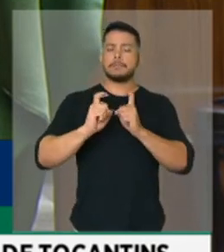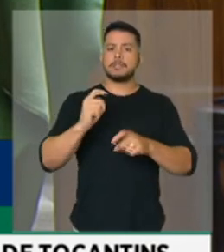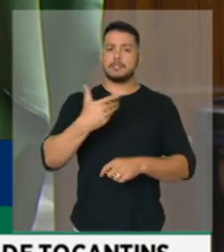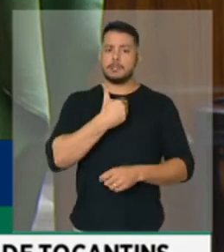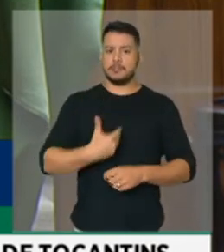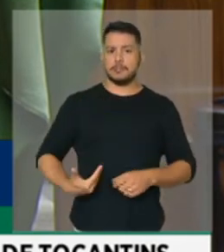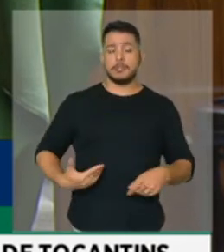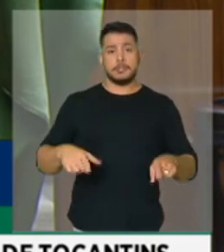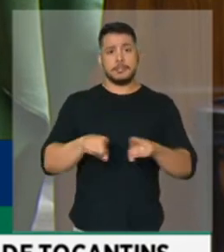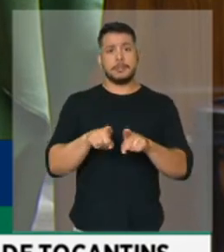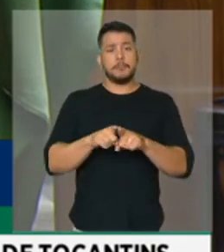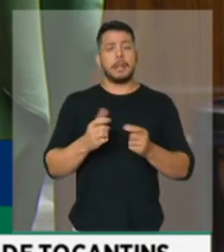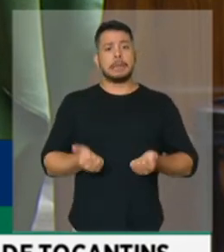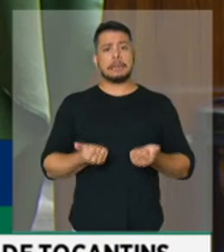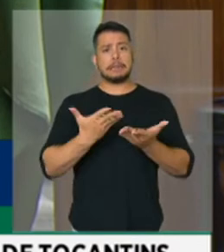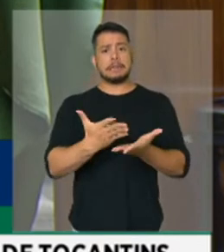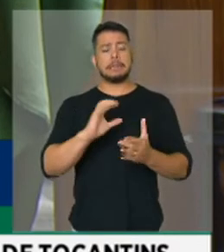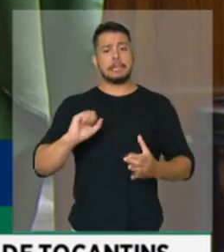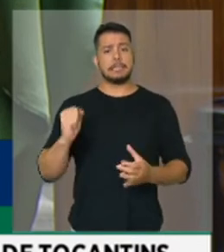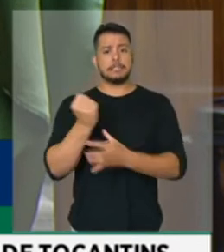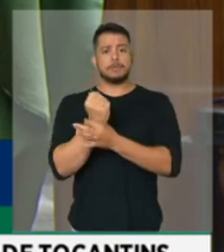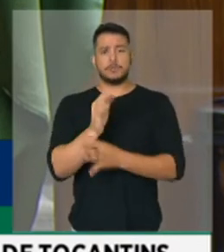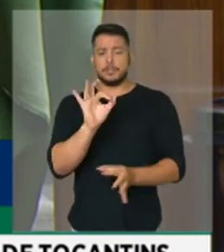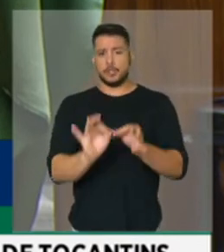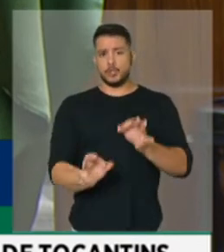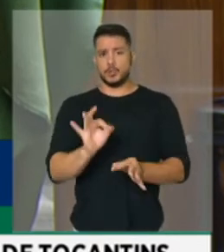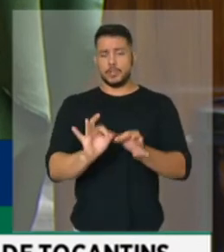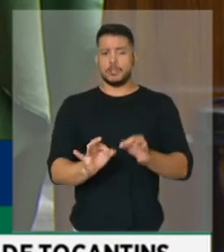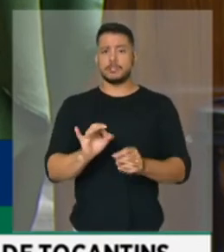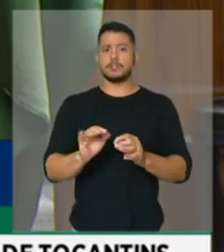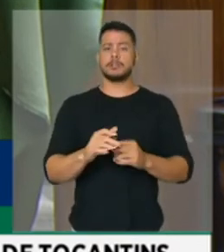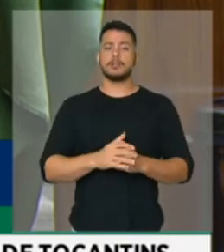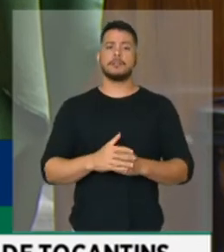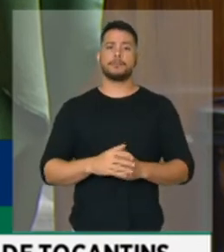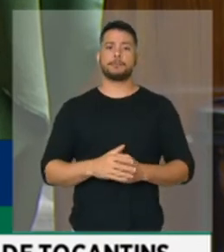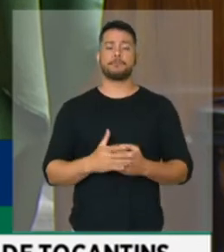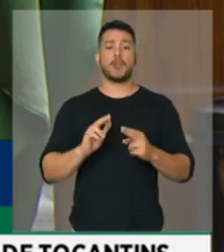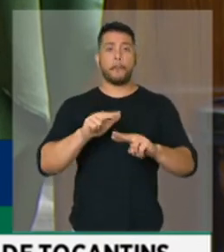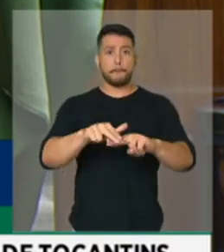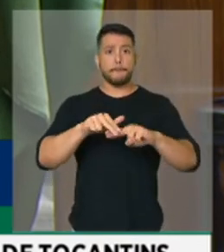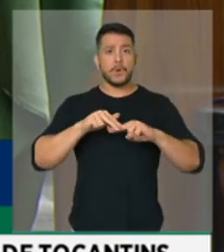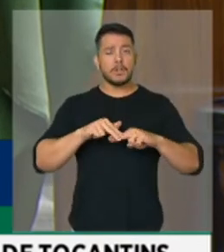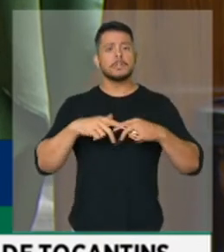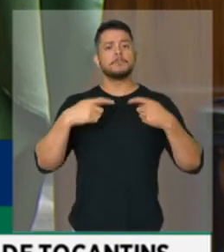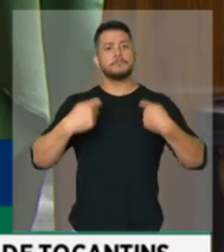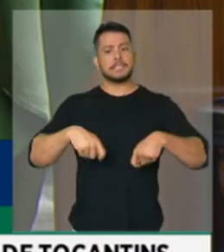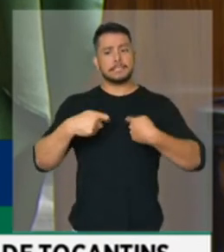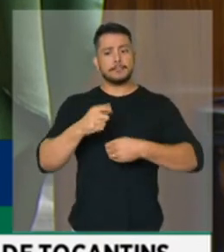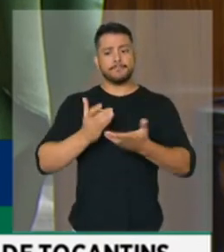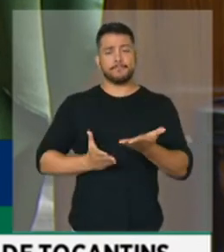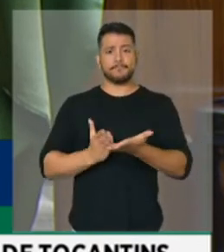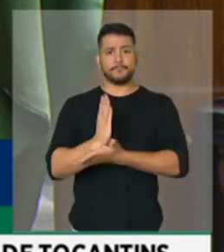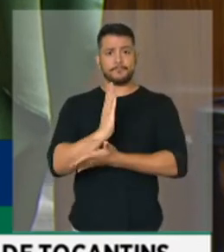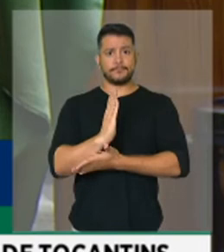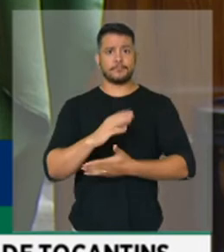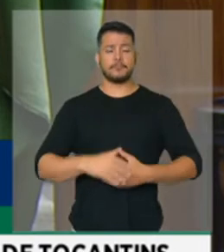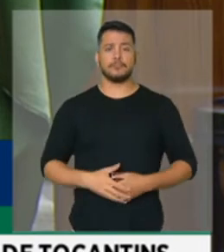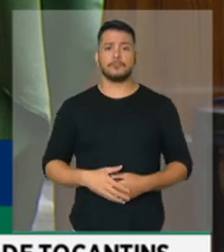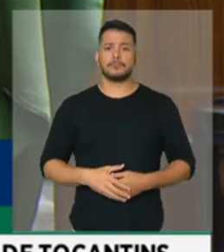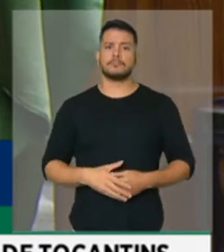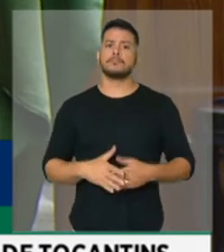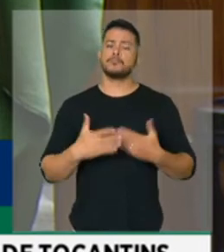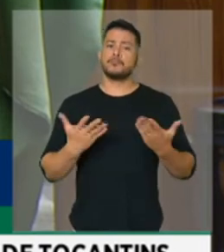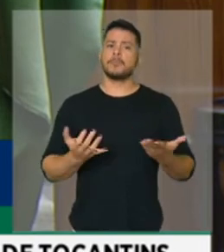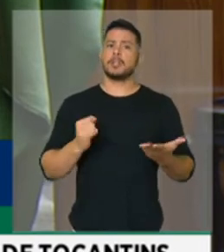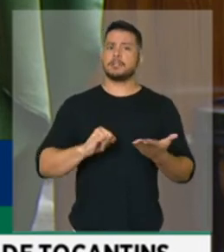jurídica e a justiça social, razão pela qual deve ser aprovada, se não vejamos. Com a promulgação da Constituição